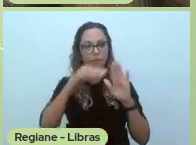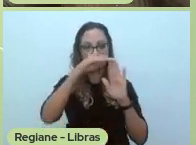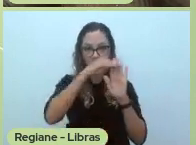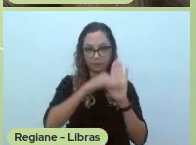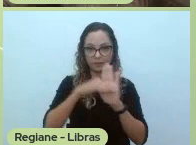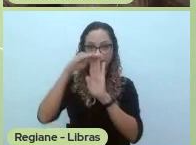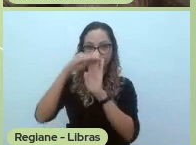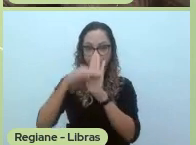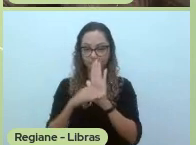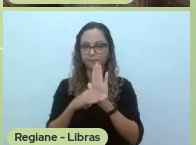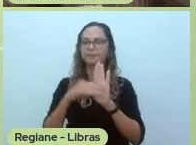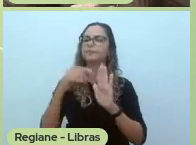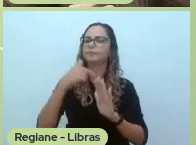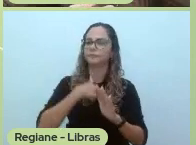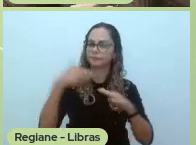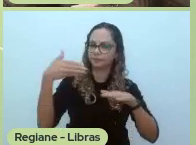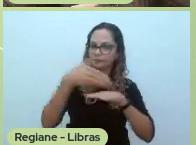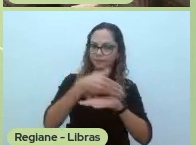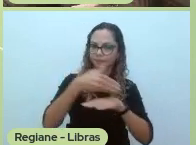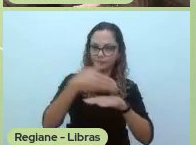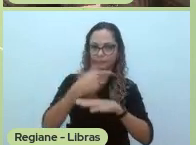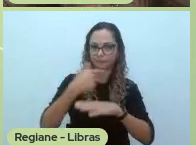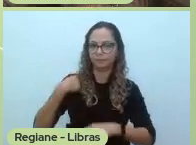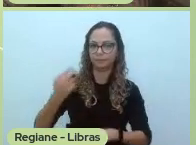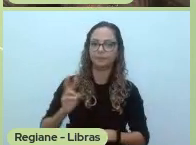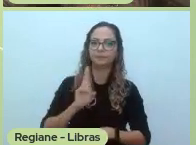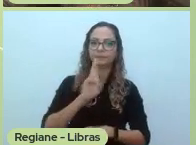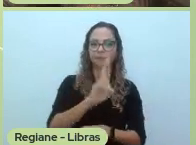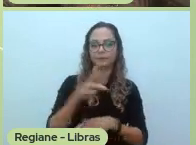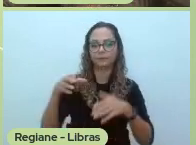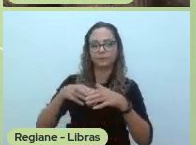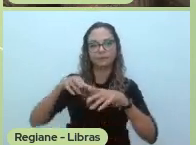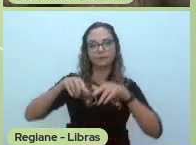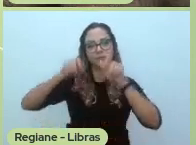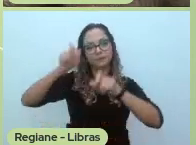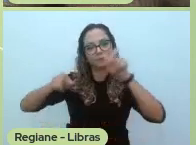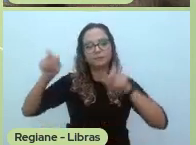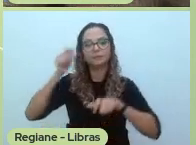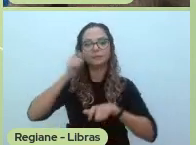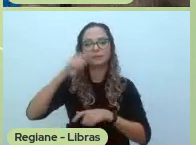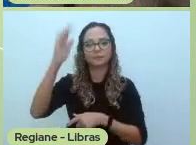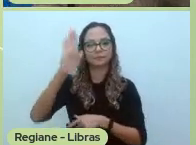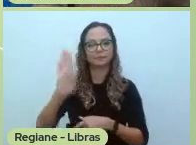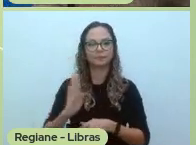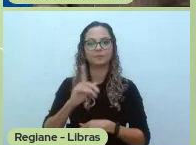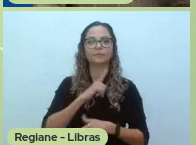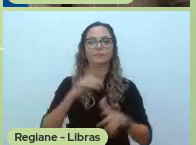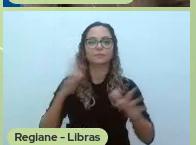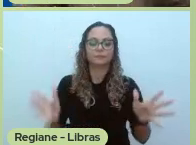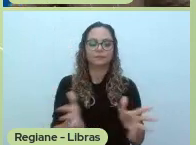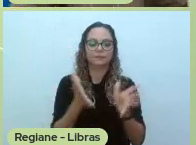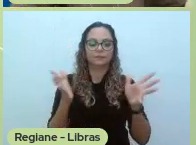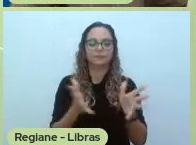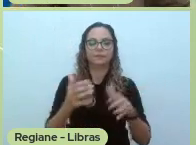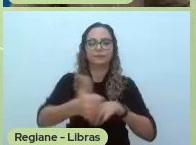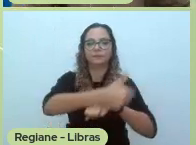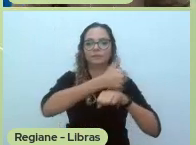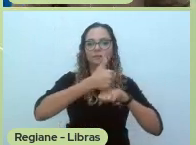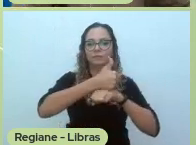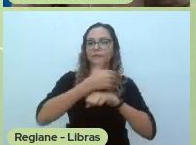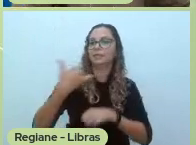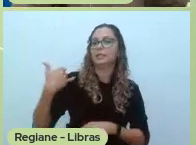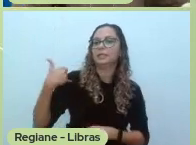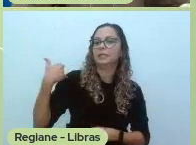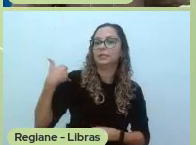no Mulheres do Brasil. Um deles é o Impulsionadora de Carreiras para jovens de 16 a